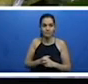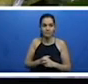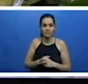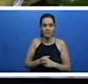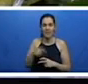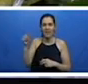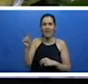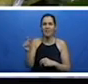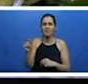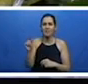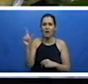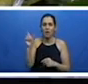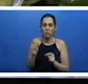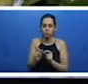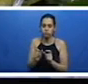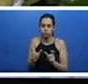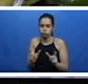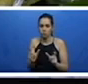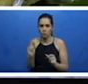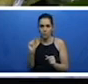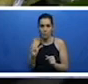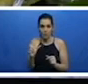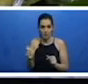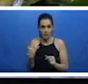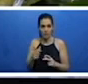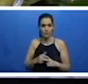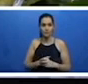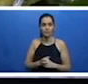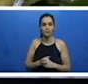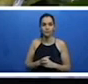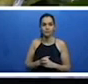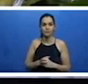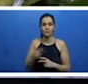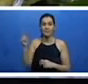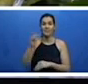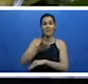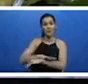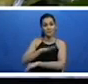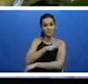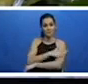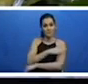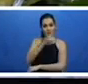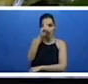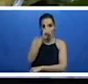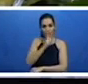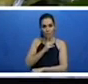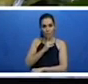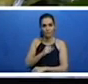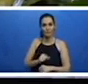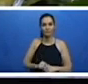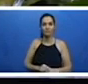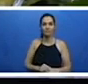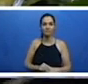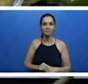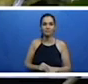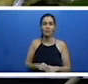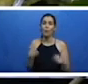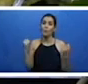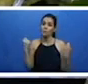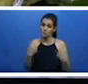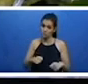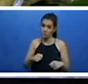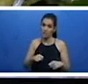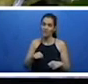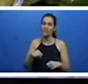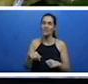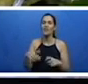escura com manchas tanto amarelas quanto brancas. E aqui já é um sapo amarelado. Possivelmente o hábitat desse animal, o